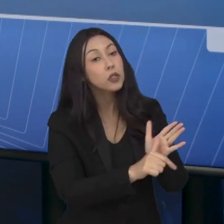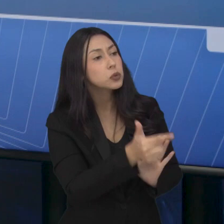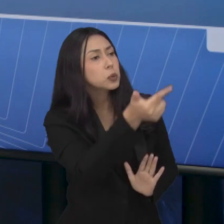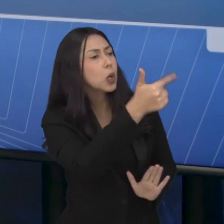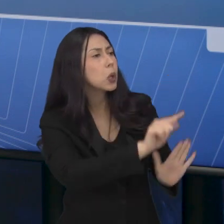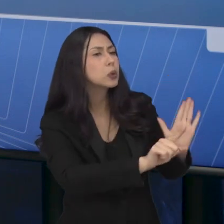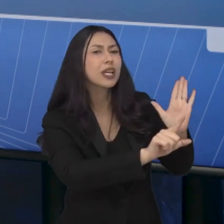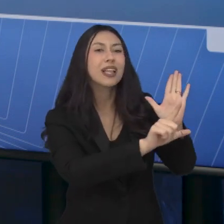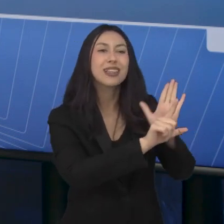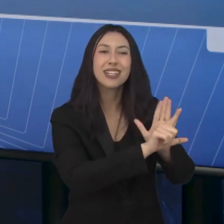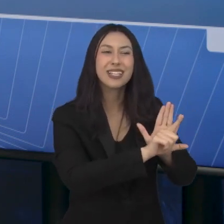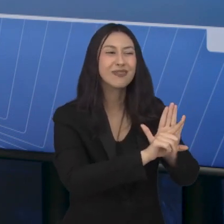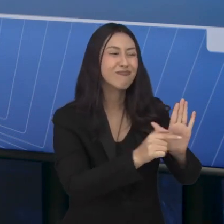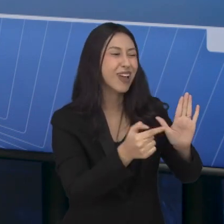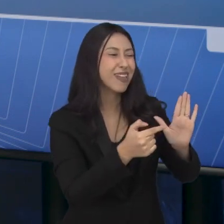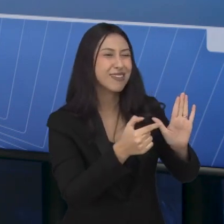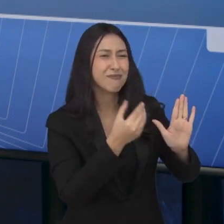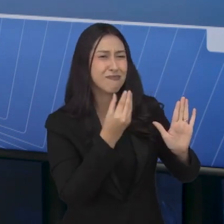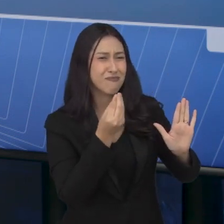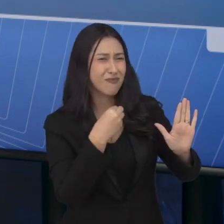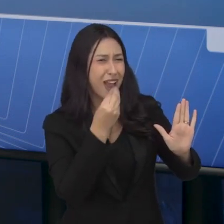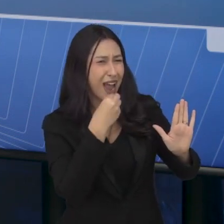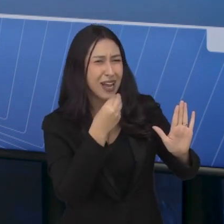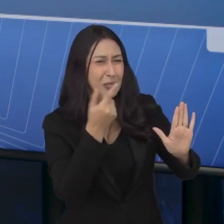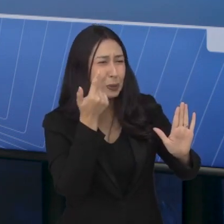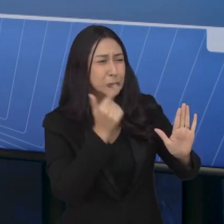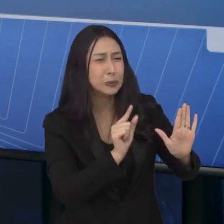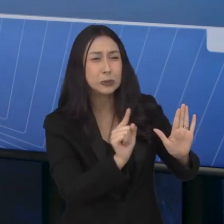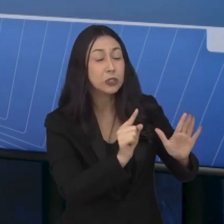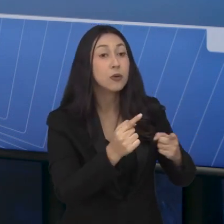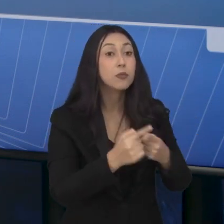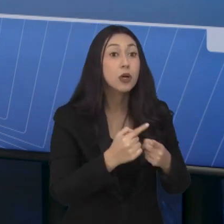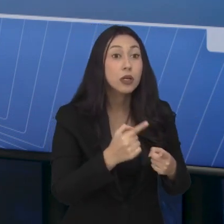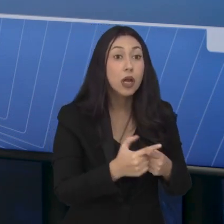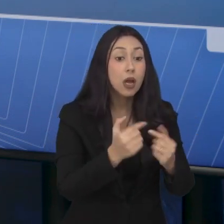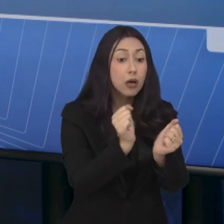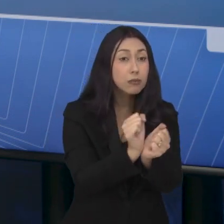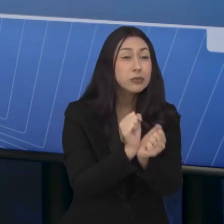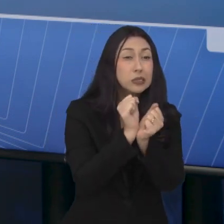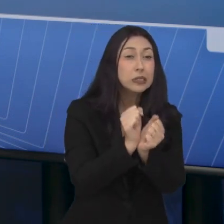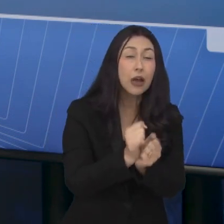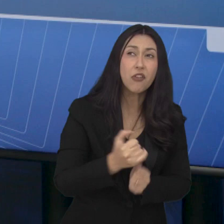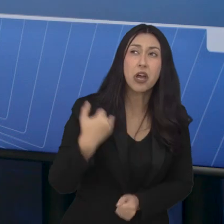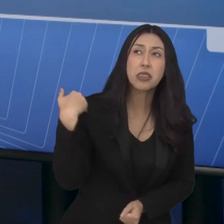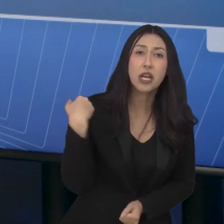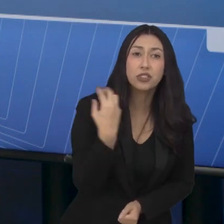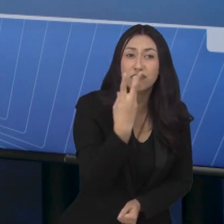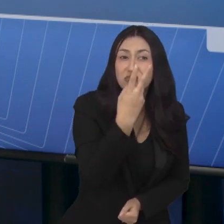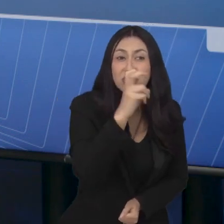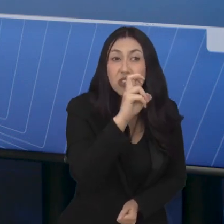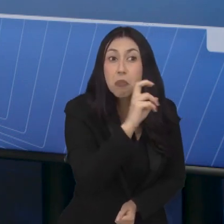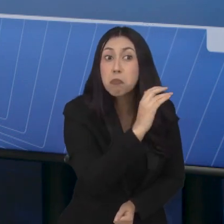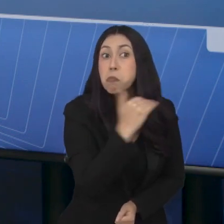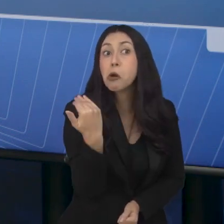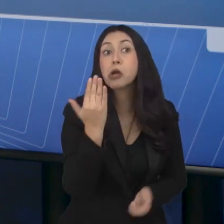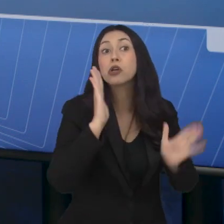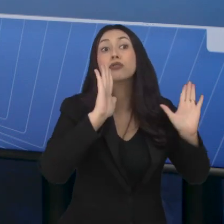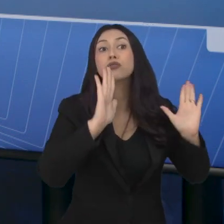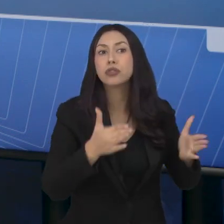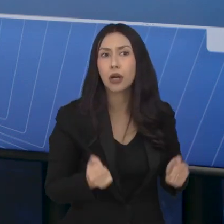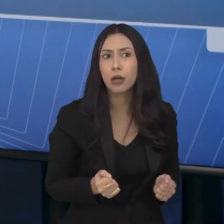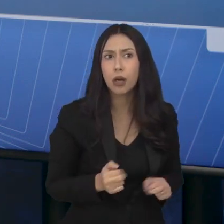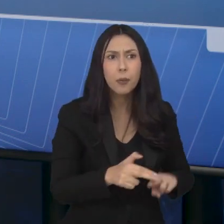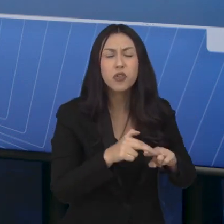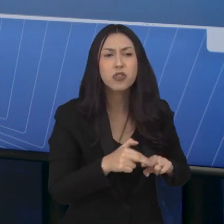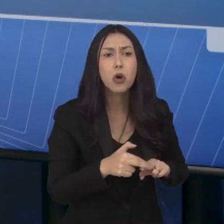Sexagenário, mas ela não teve tanta efetividade, porque os escravos eles morriam em média com 35 anos. Então, quem que chegava